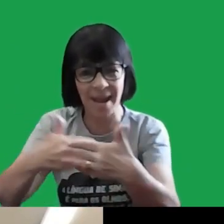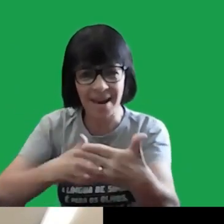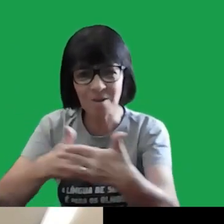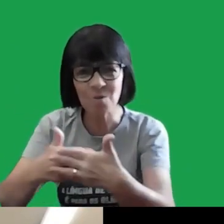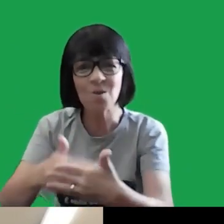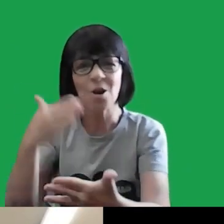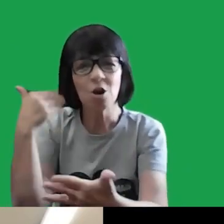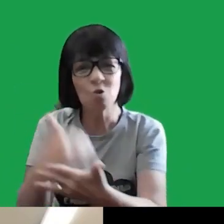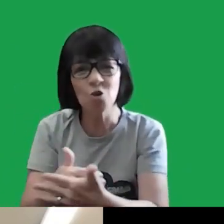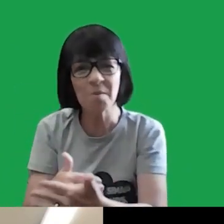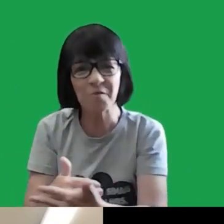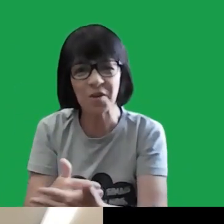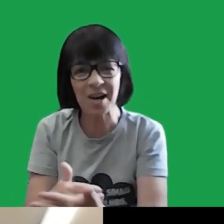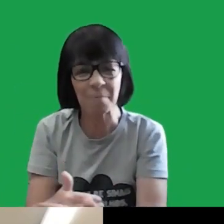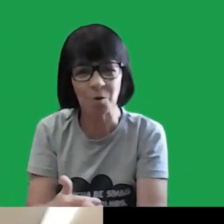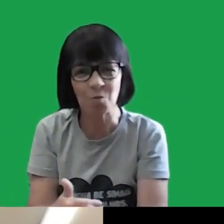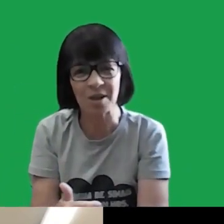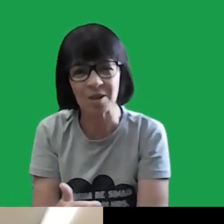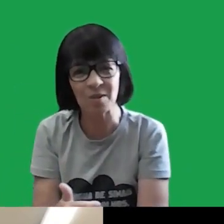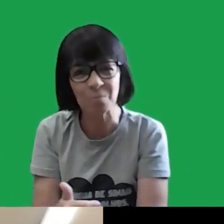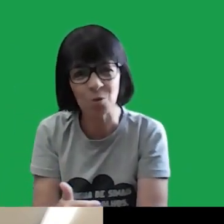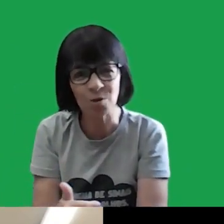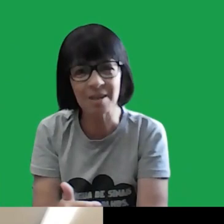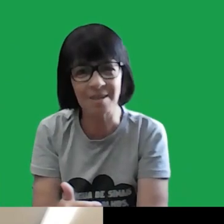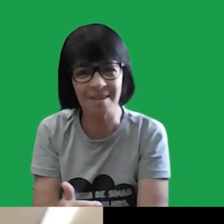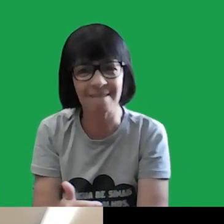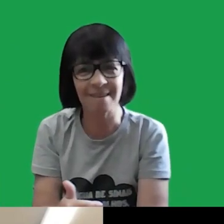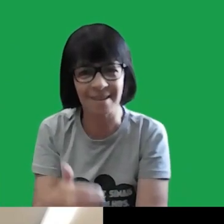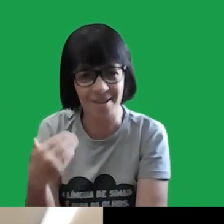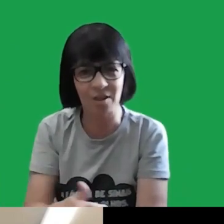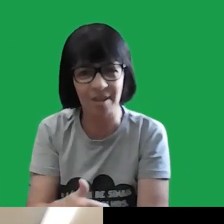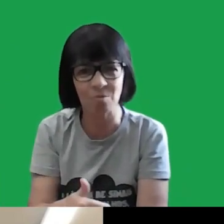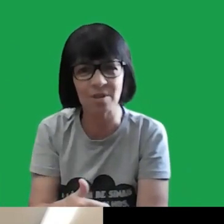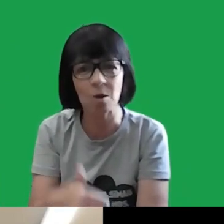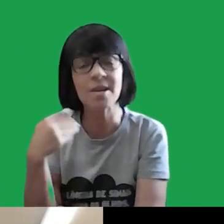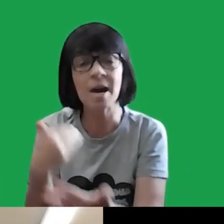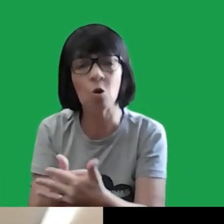no espelho, uma ficava procurando as músicas na